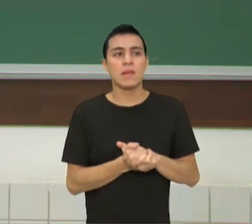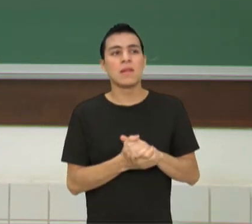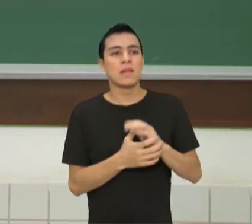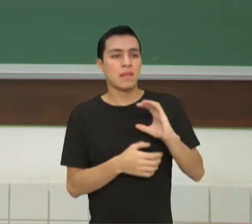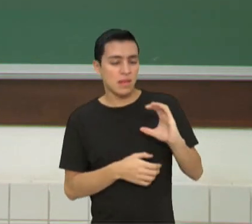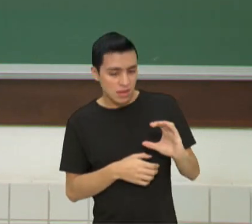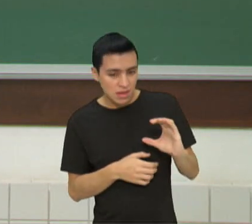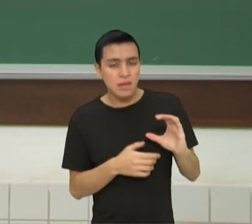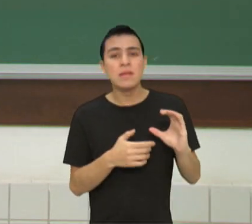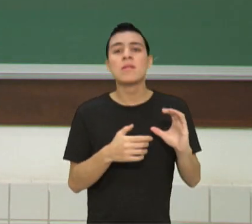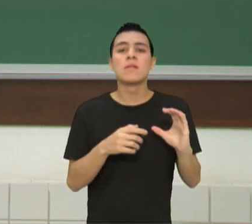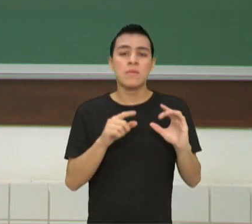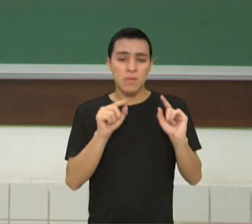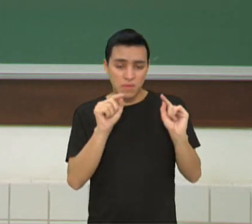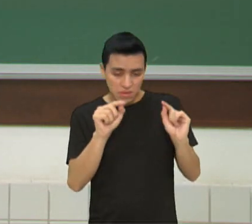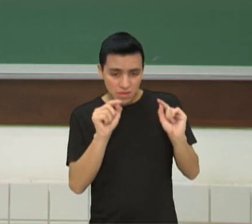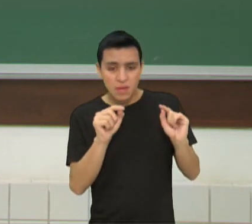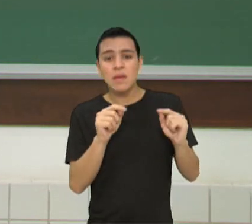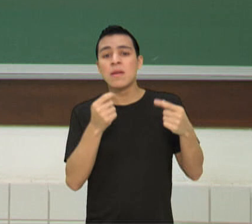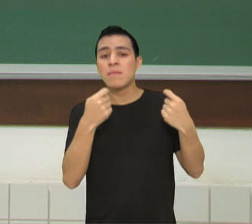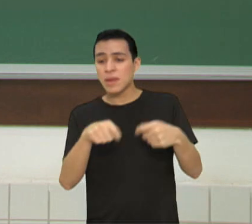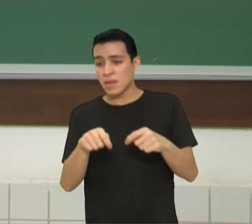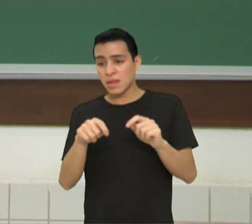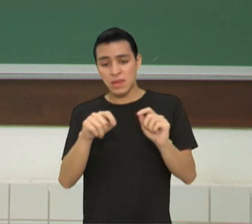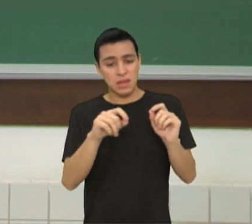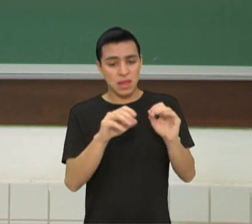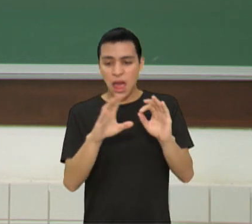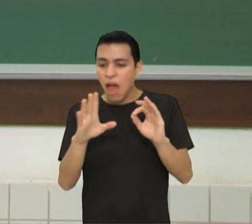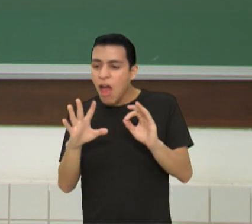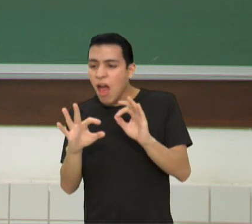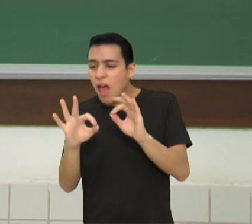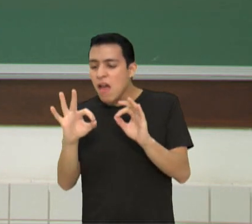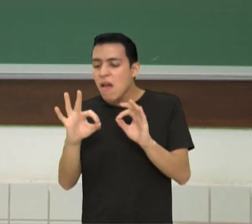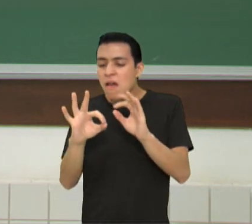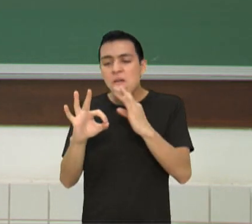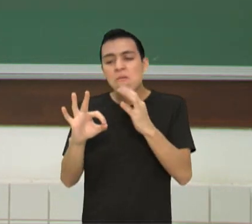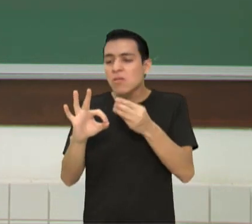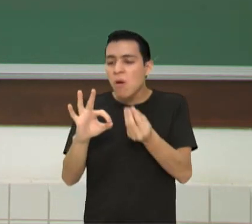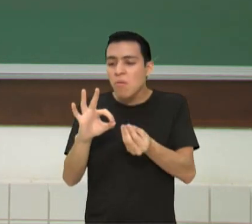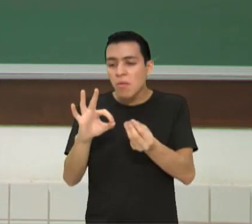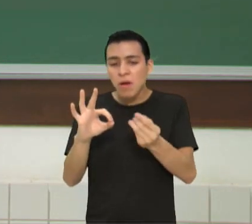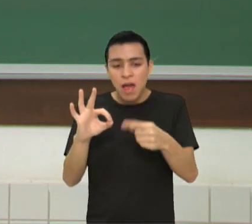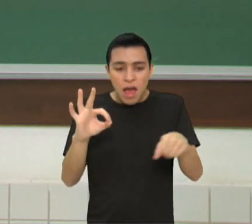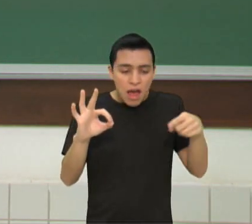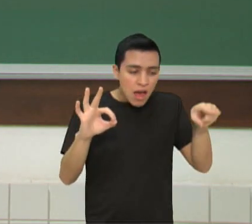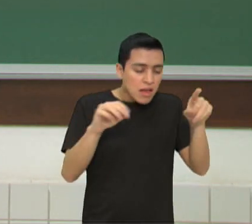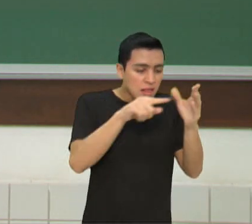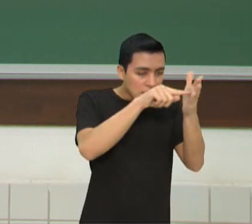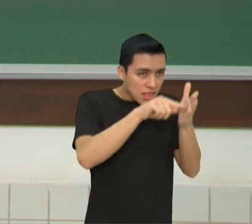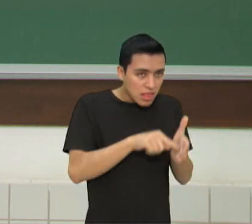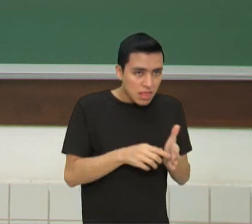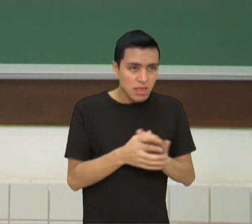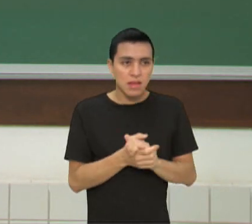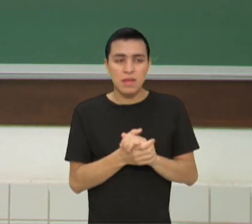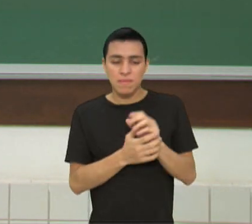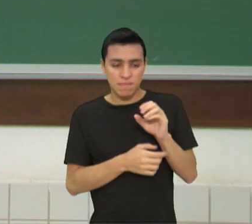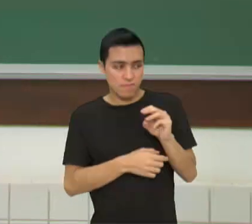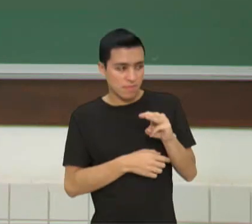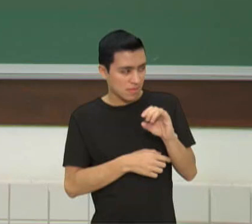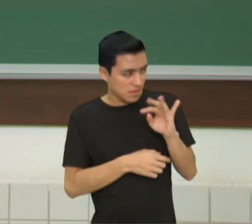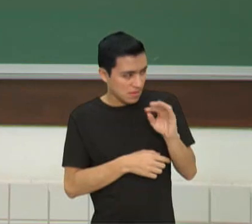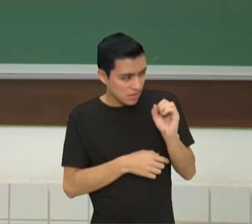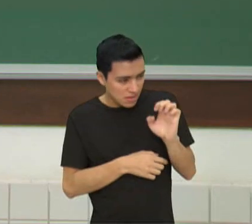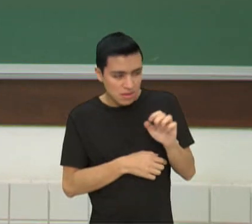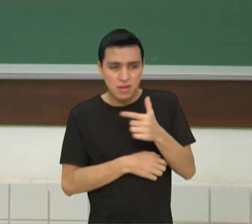celular dependeu do conhecimento daquelas outras estruturas da célula. Vamos lá. Mitose